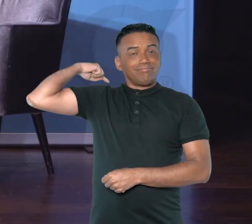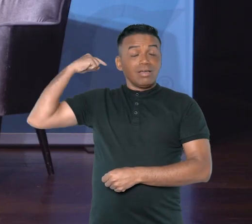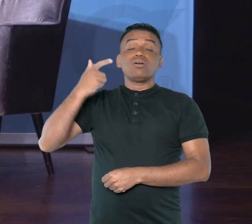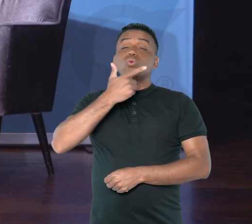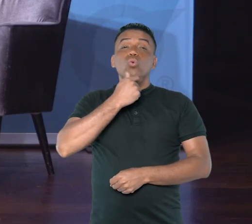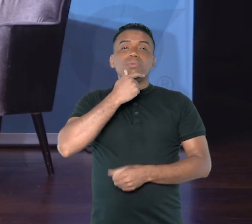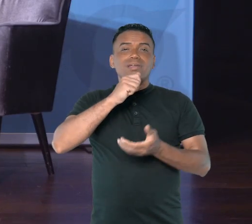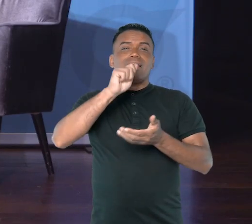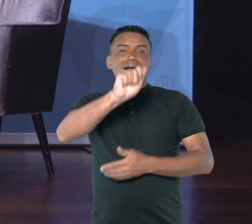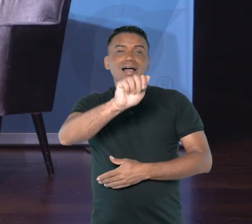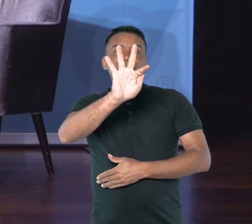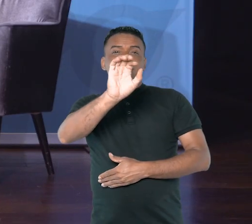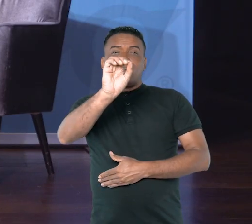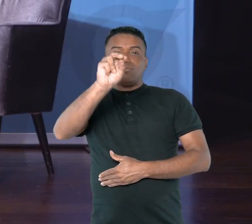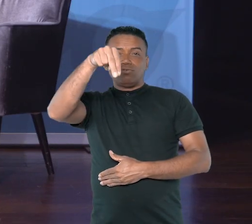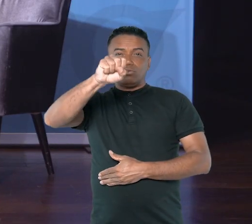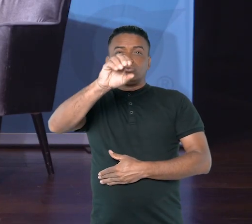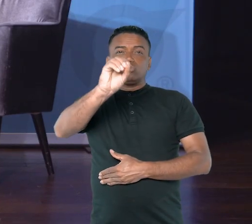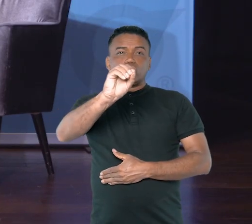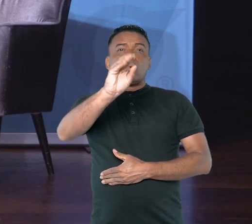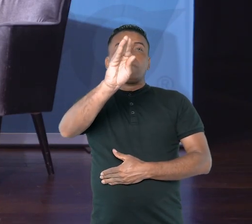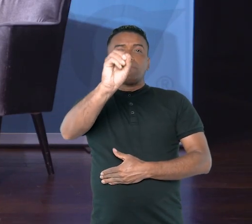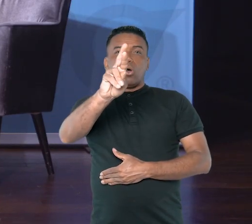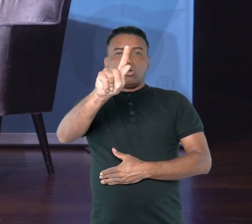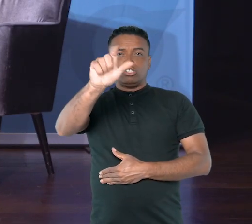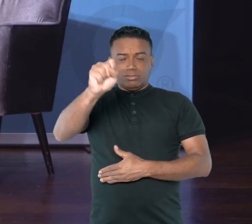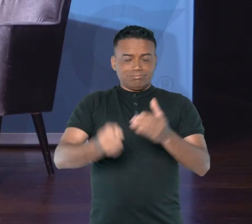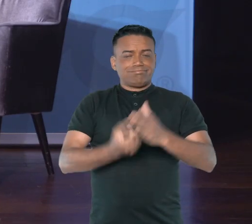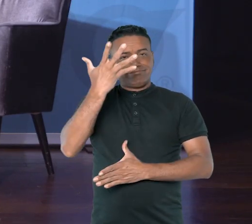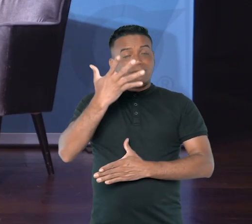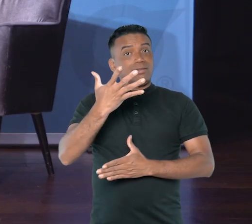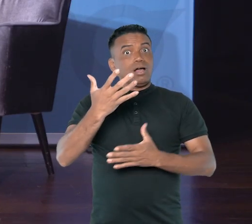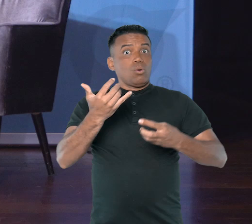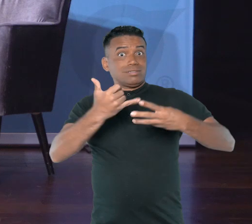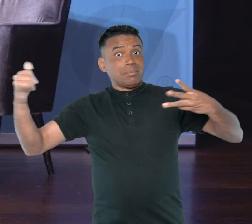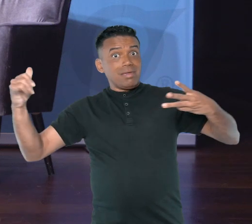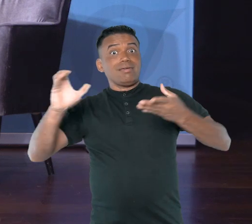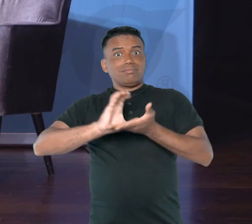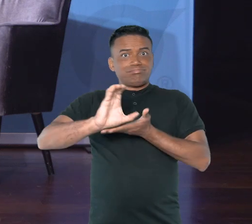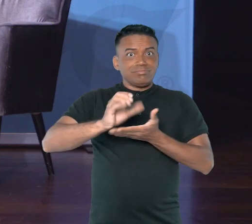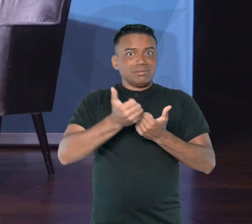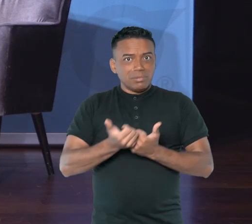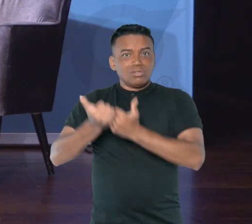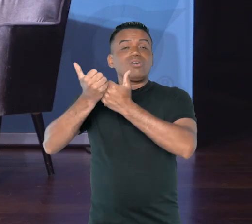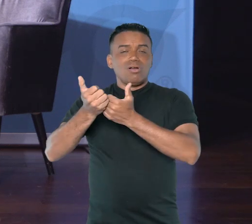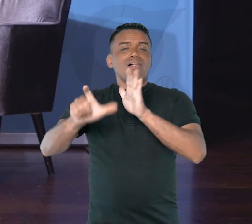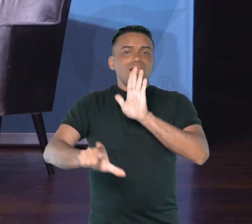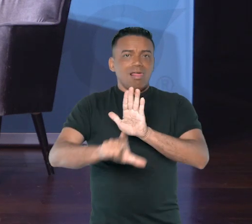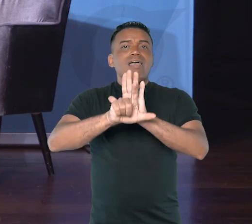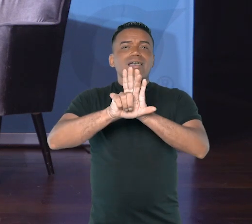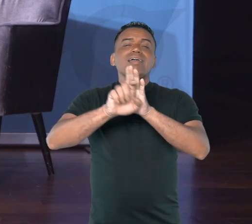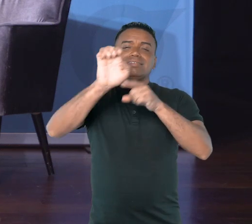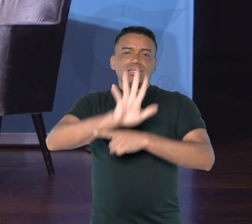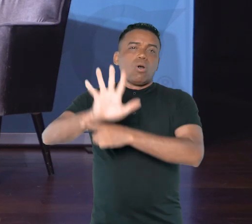jornalista mineiro Afonso Borges. Essa edição do projeto é patrocinada pela CEMIG, por meio da Lei Estadual de Incentivo à Cultura